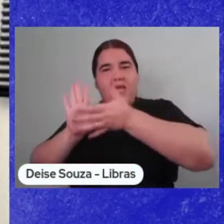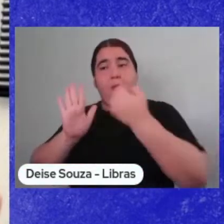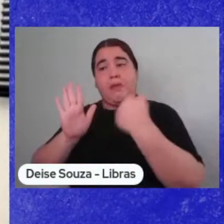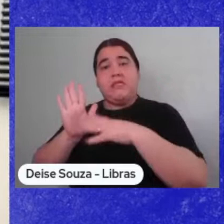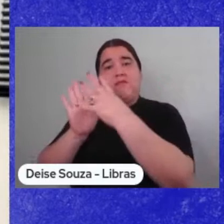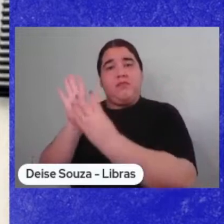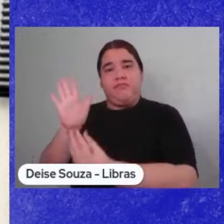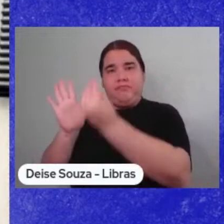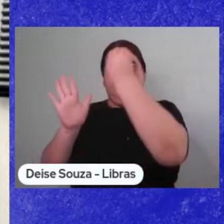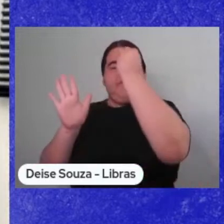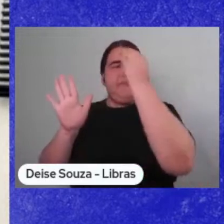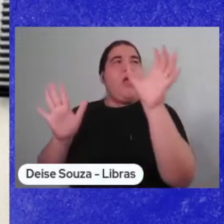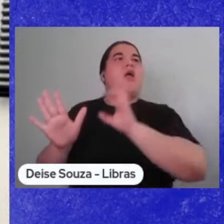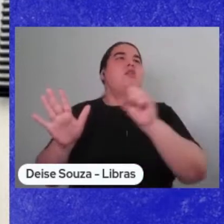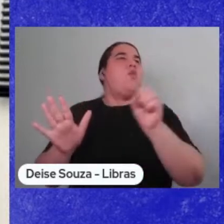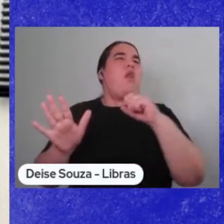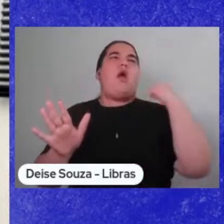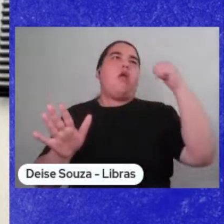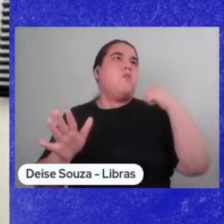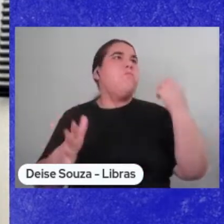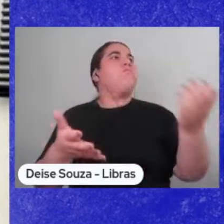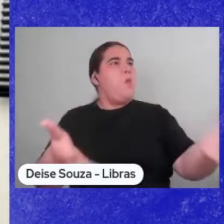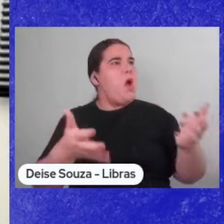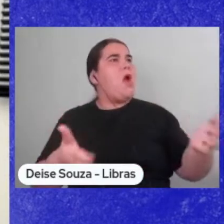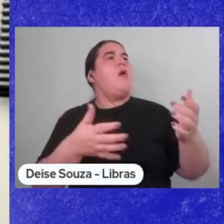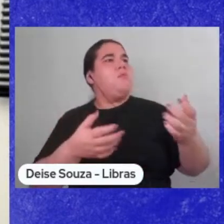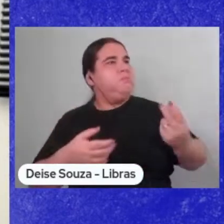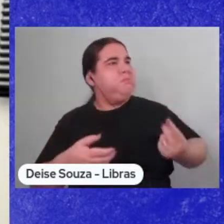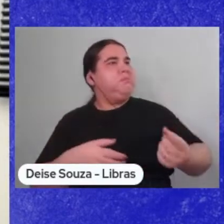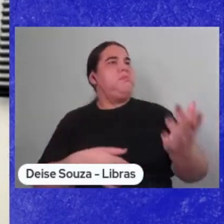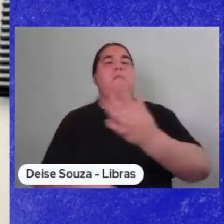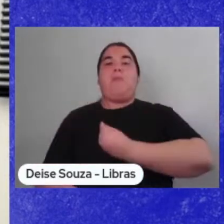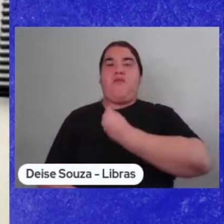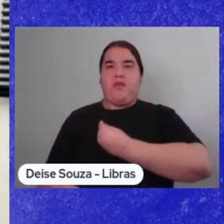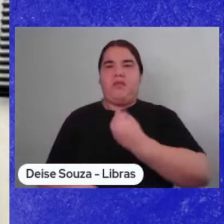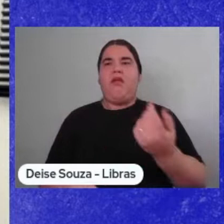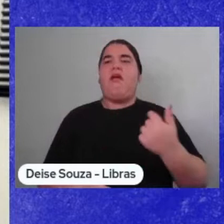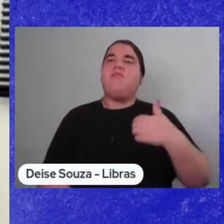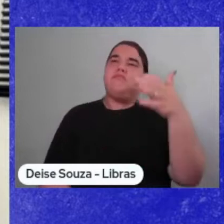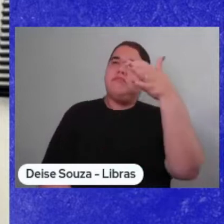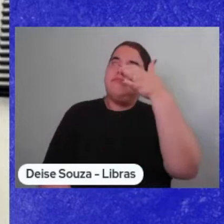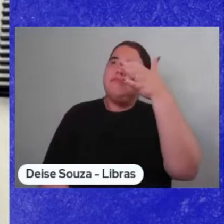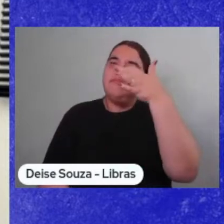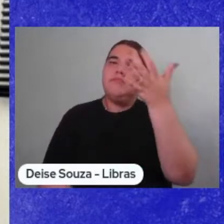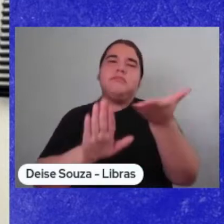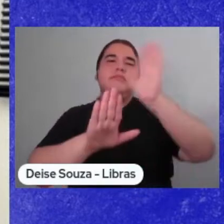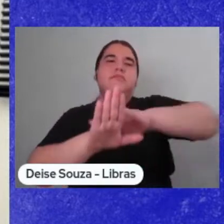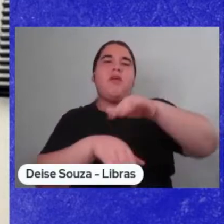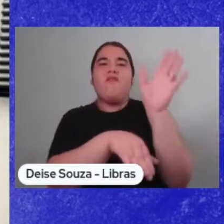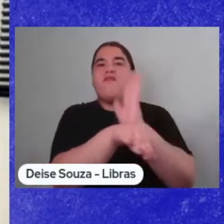falas, eu achei aquilo fantástico, e eu disse, é isso que eu quero fazer na minha vida. E aí comecei a ficar viciado em assistir making-offs de filme para saber como é